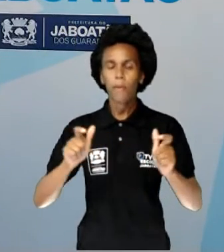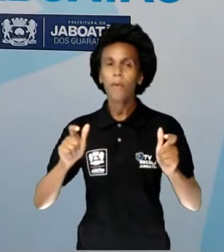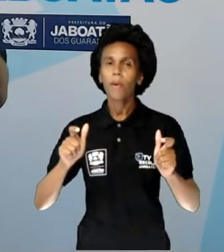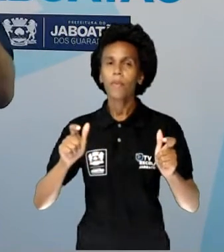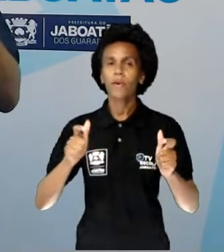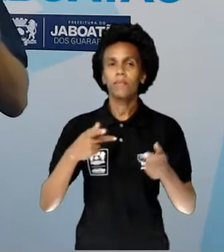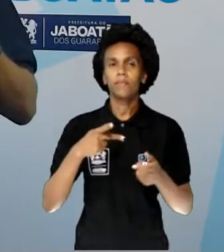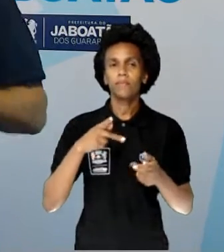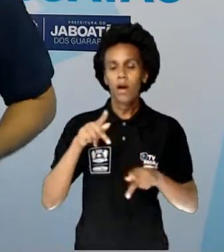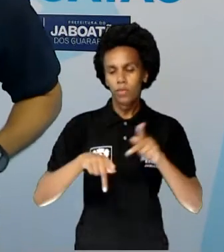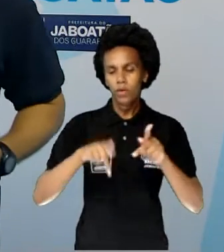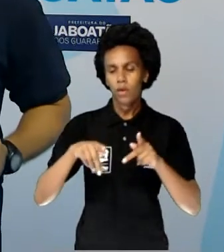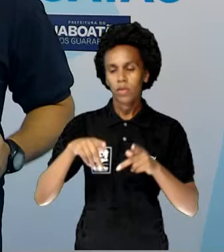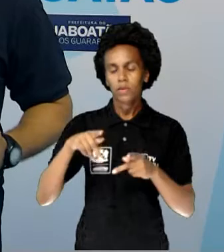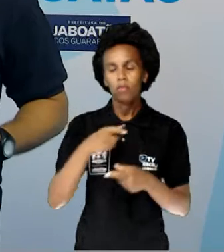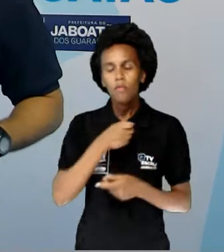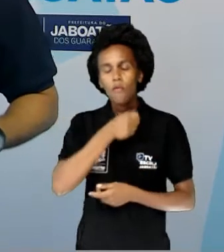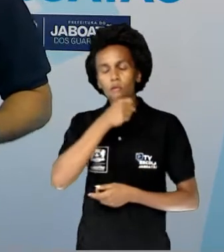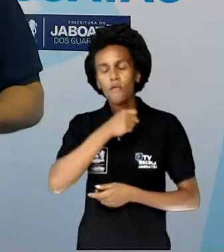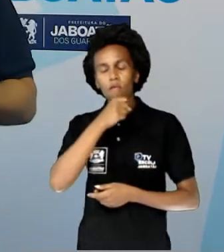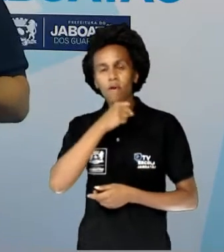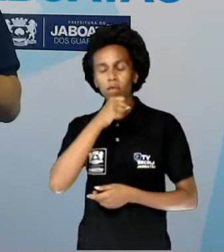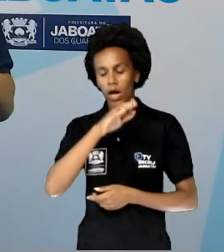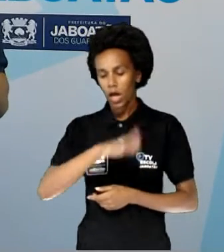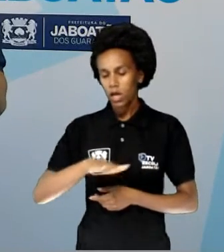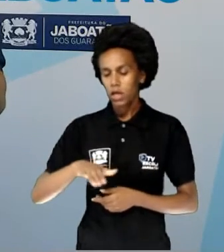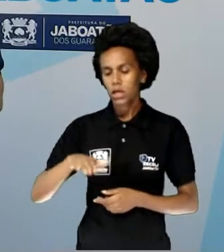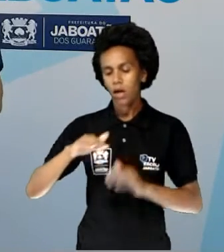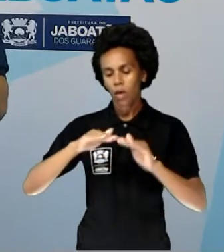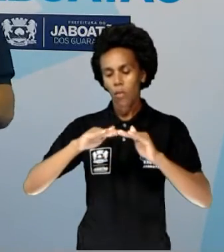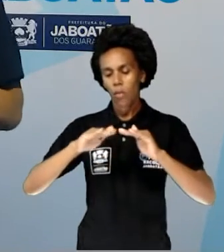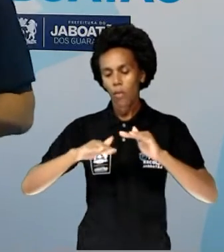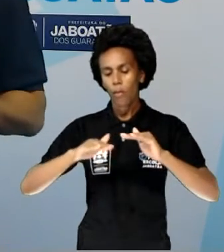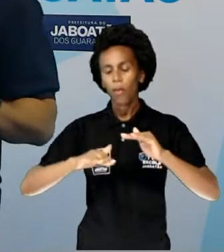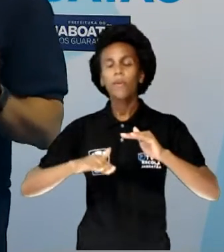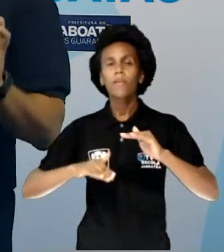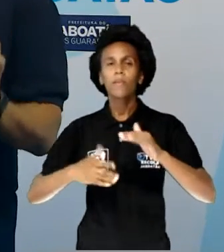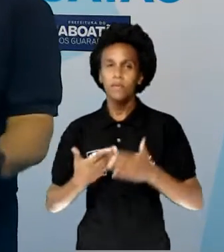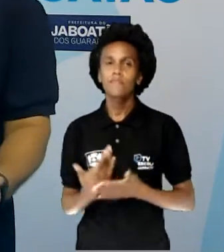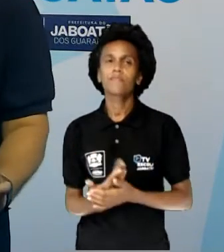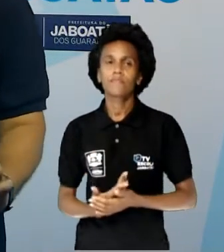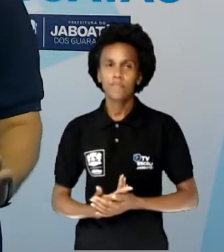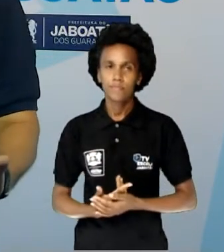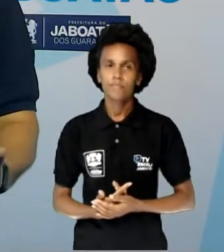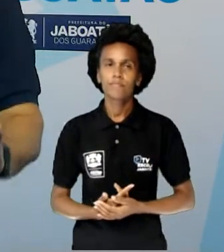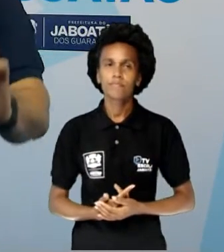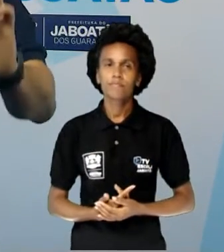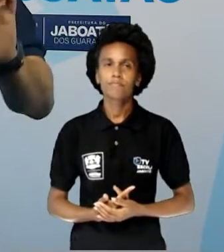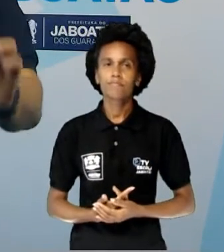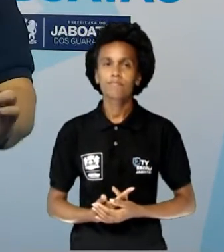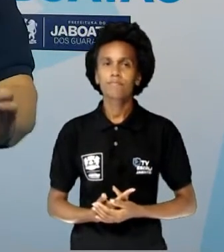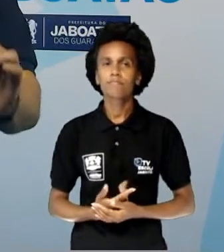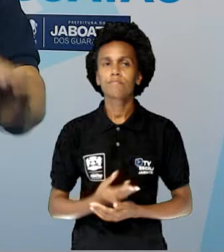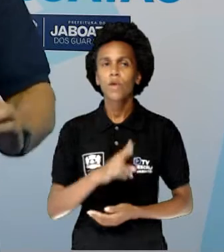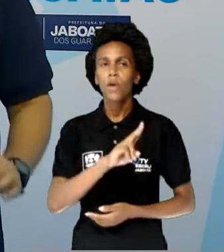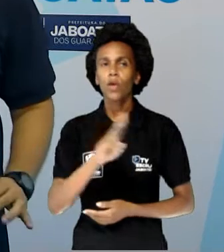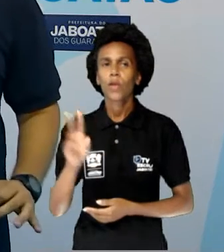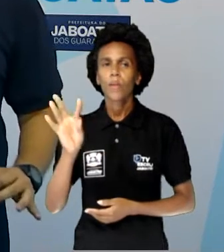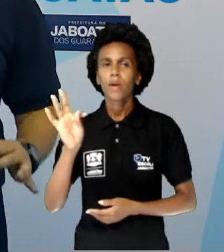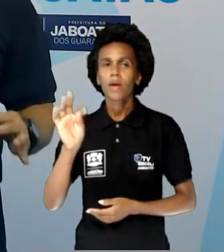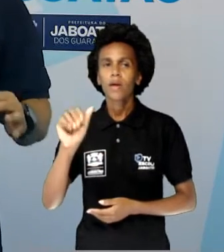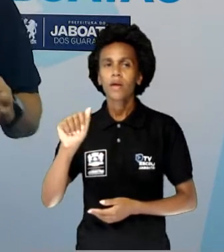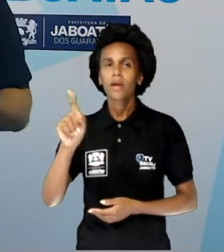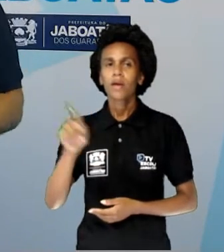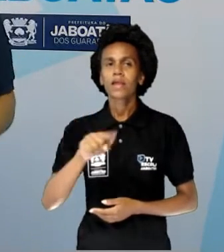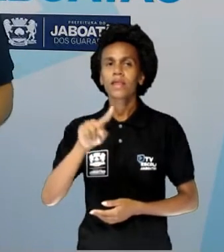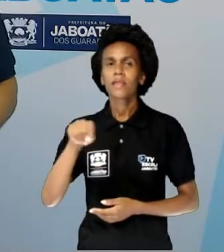de crianças diminuindo. A gente chama de taxa de natalidade. Você vai anotar essa observação aí, ó. Taxa de natalidade é